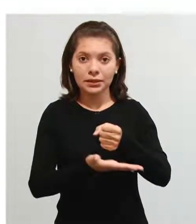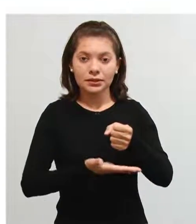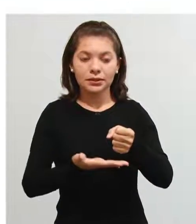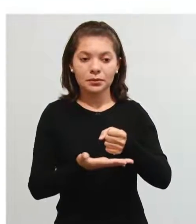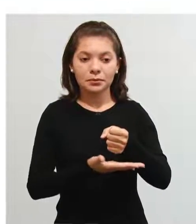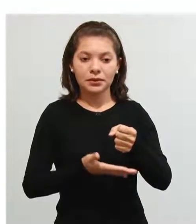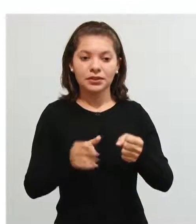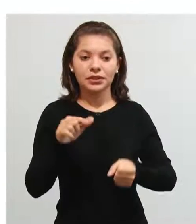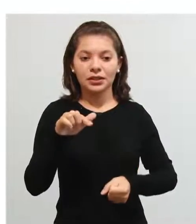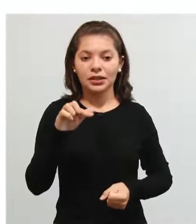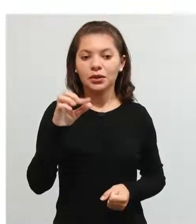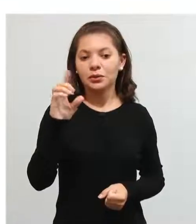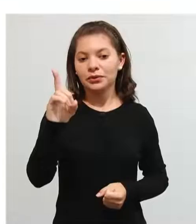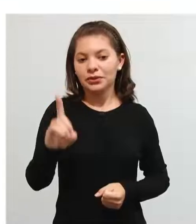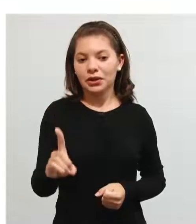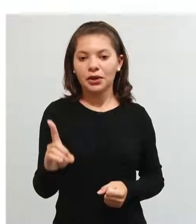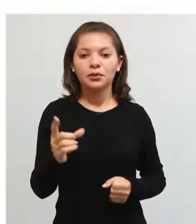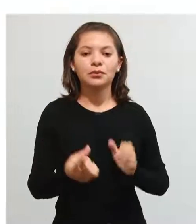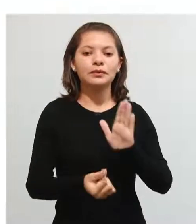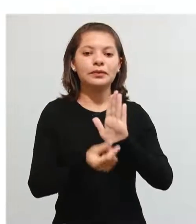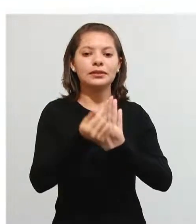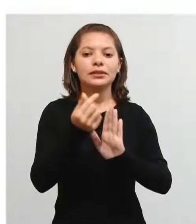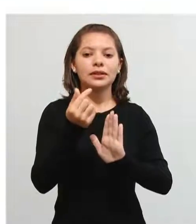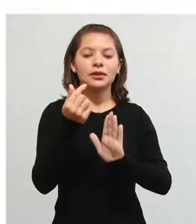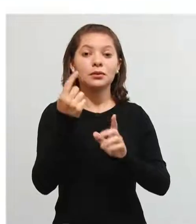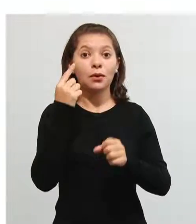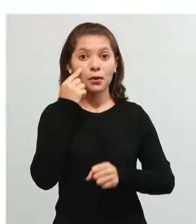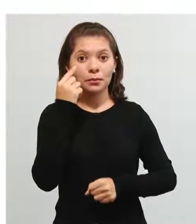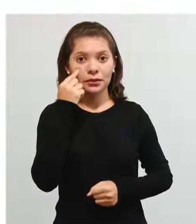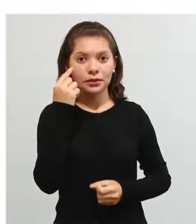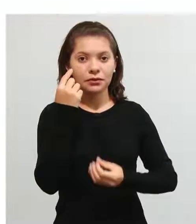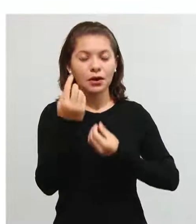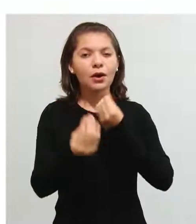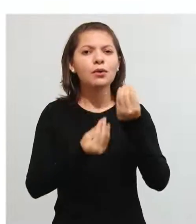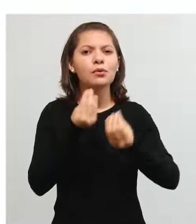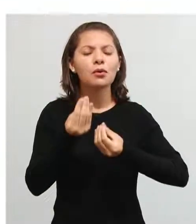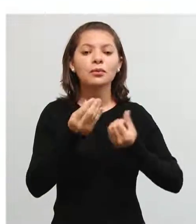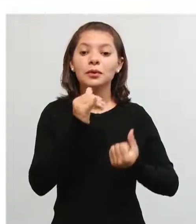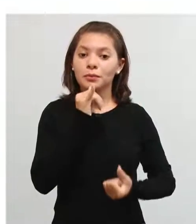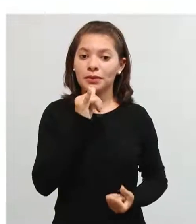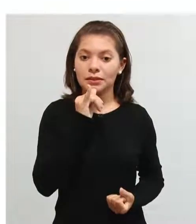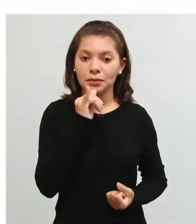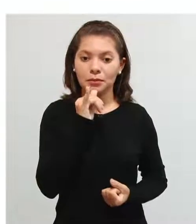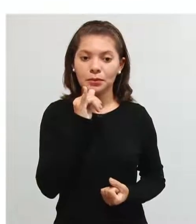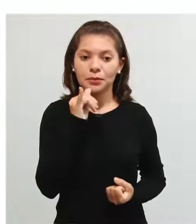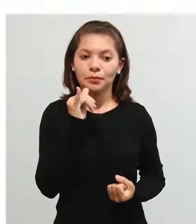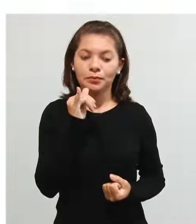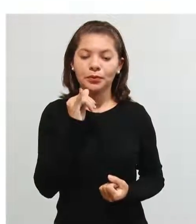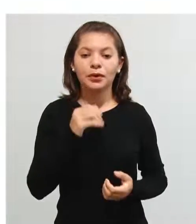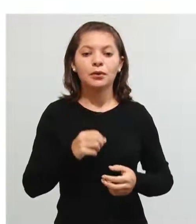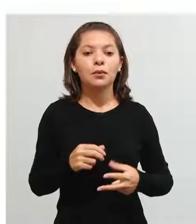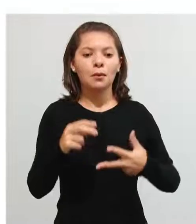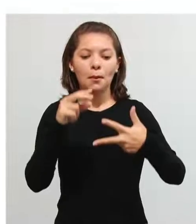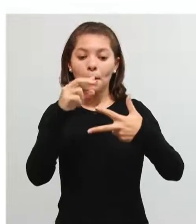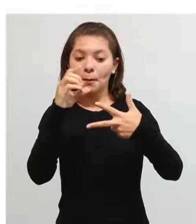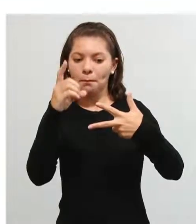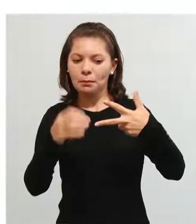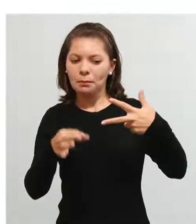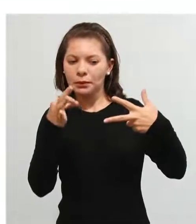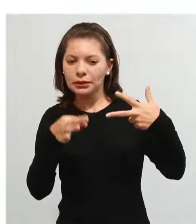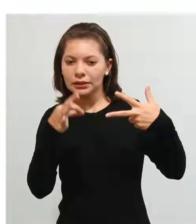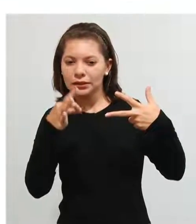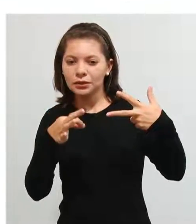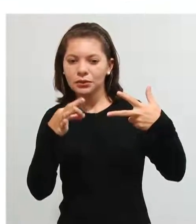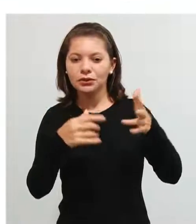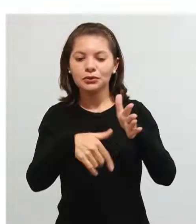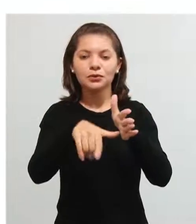direito financeiro, nós vamos estar observando como que, por exemplo, aqui o Poder Executivo faz aqui o